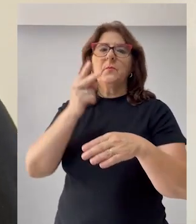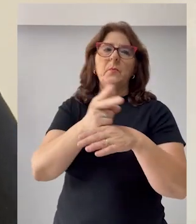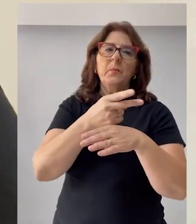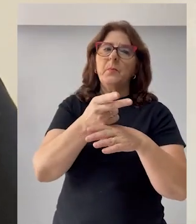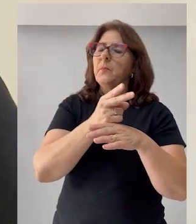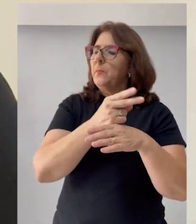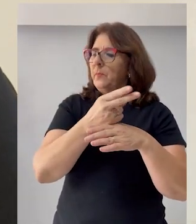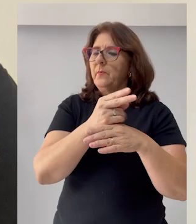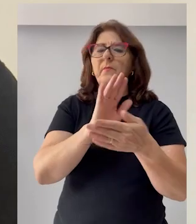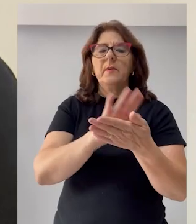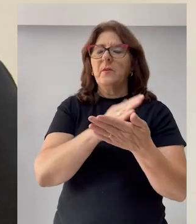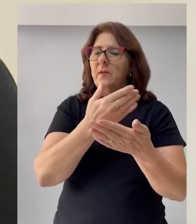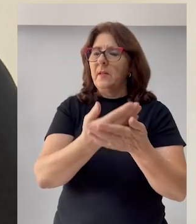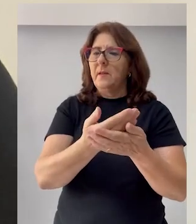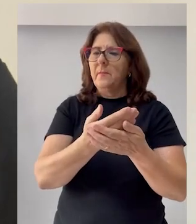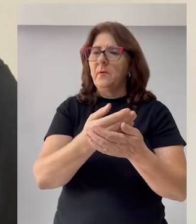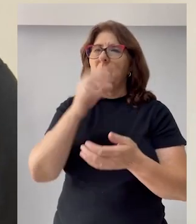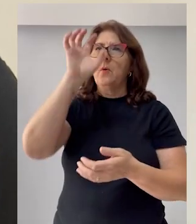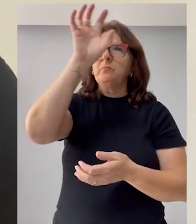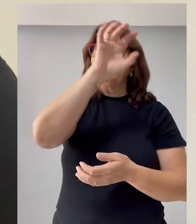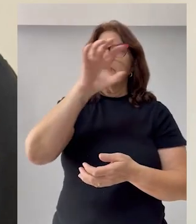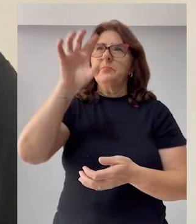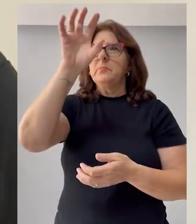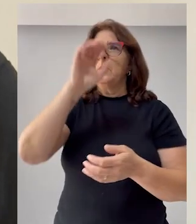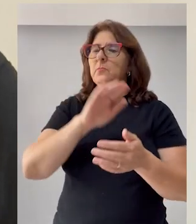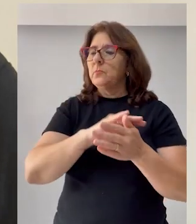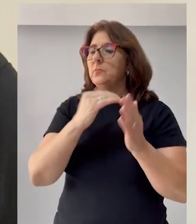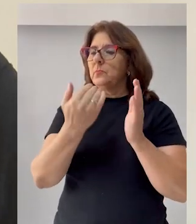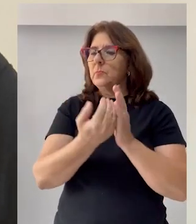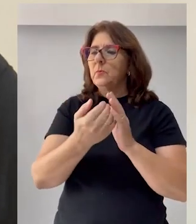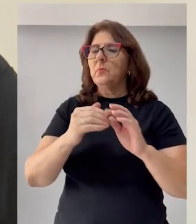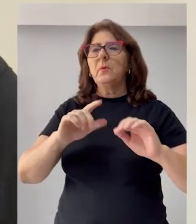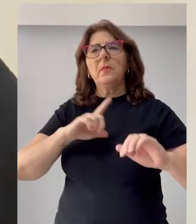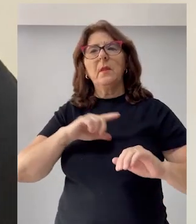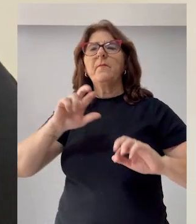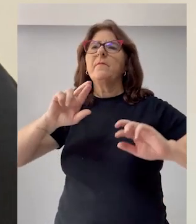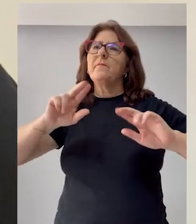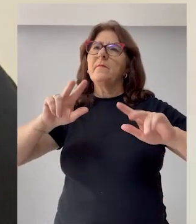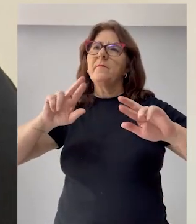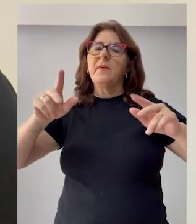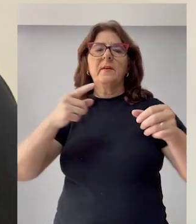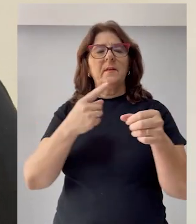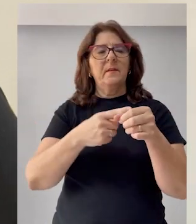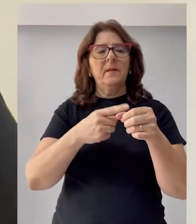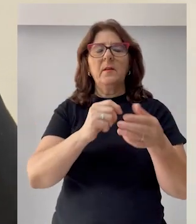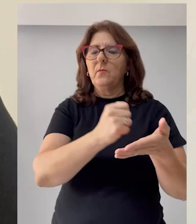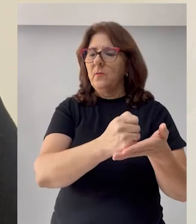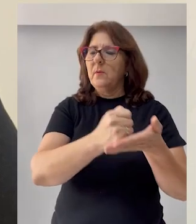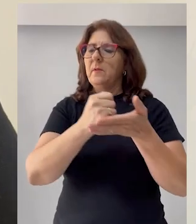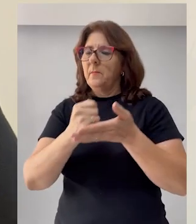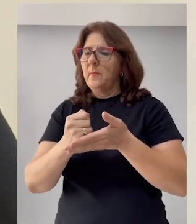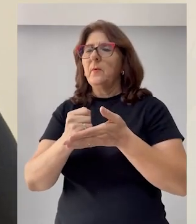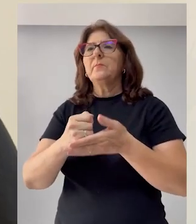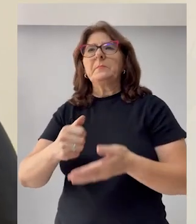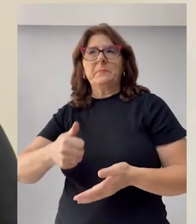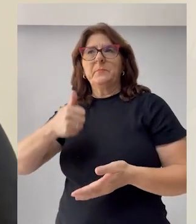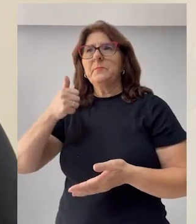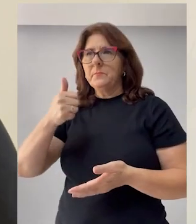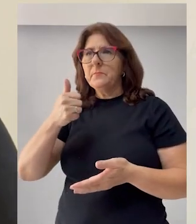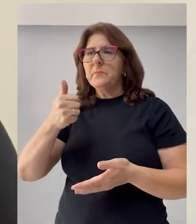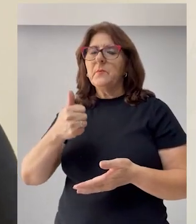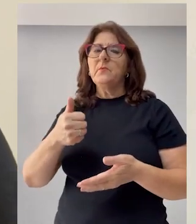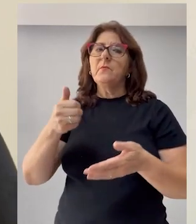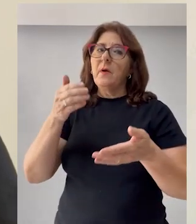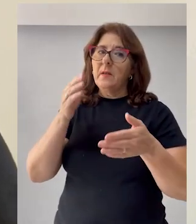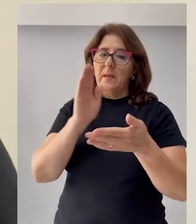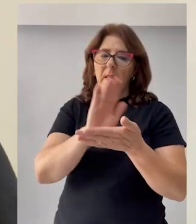diocese. Aí tem o Regional inteiro, várias cidades, tem intérpretes que dão um apoio muito positivo nessa parte da interpretação